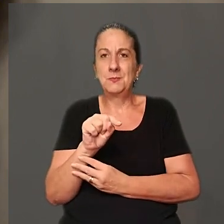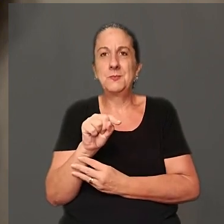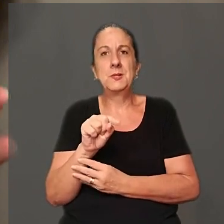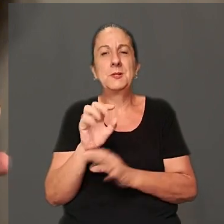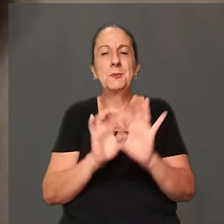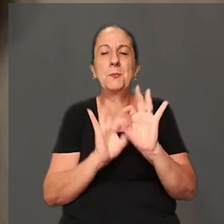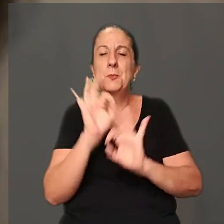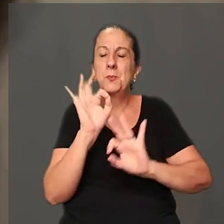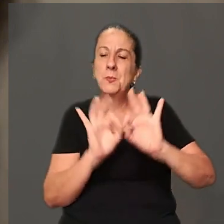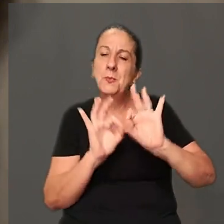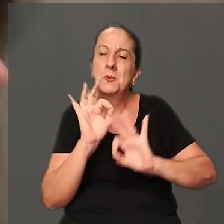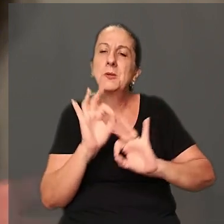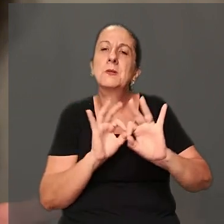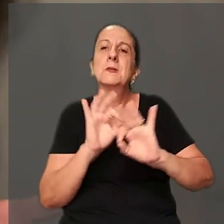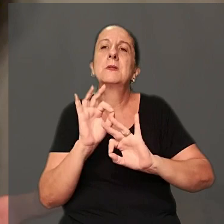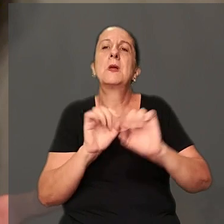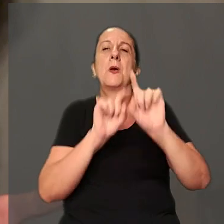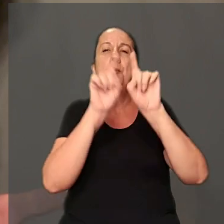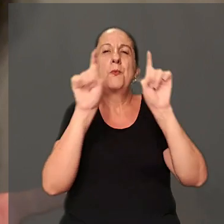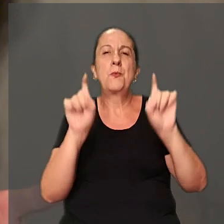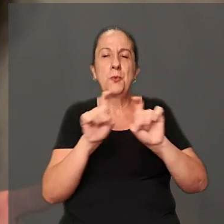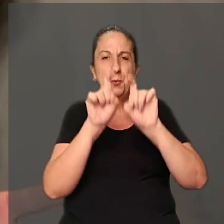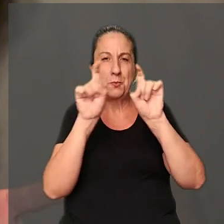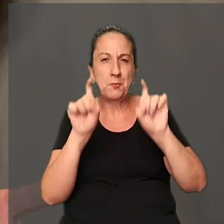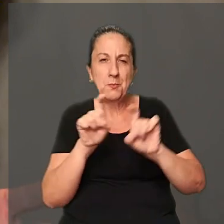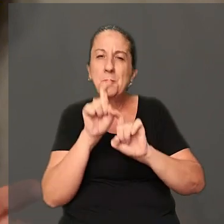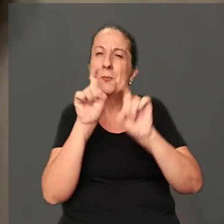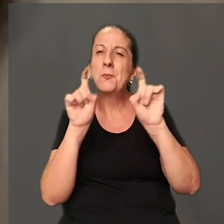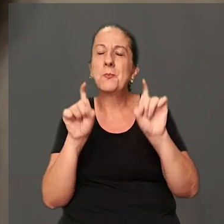nesse projeto de informatização